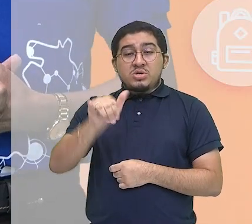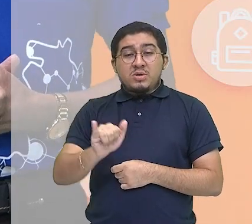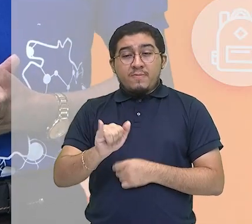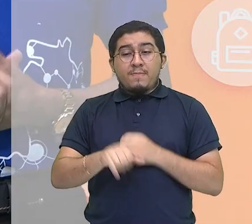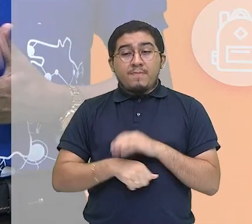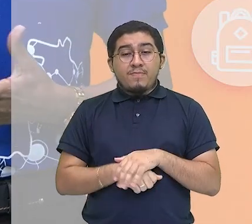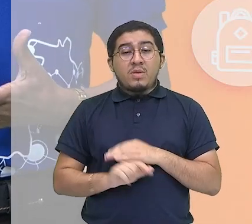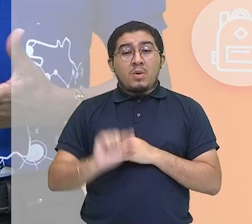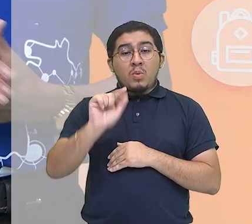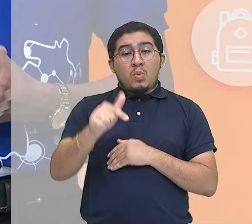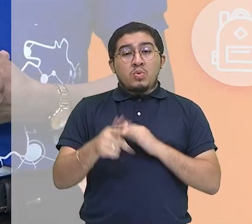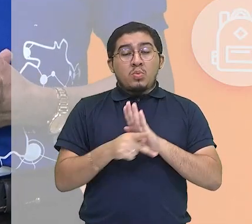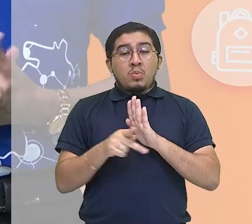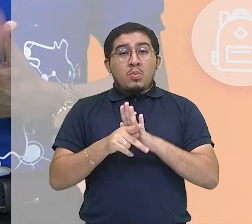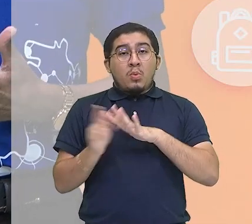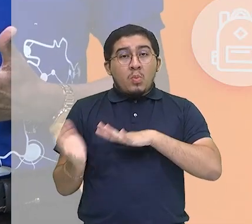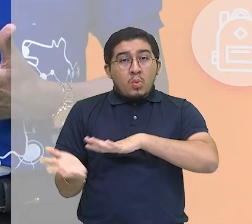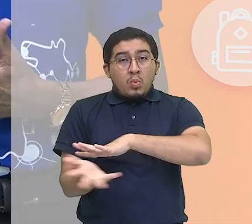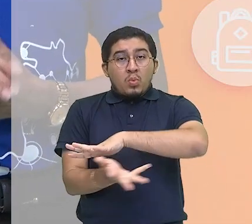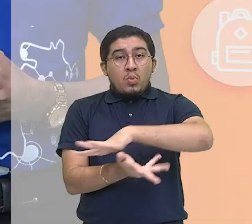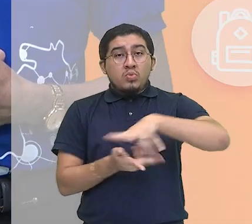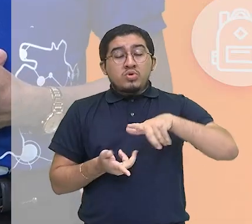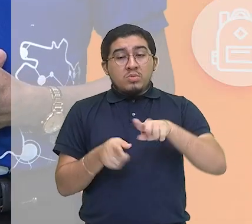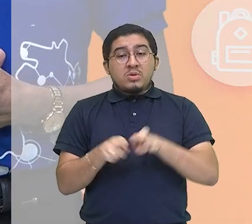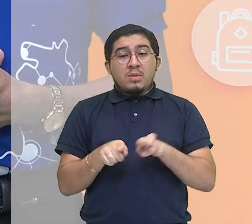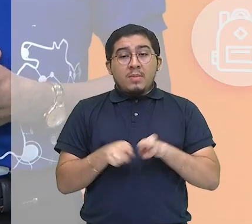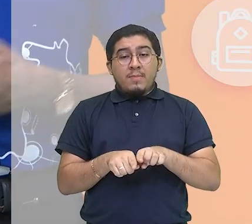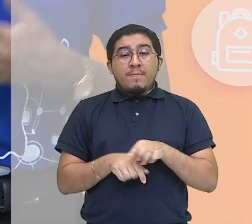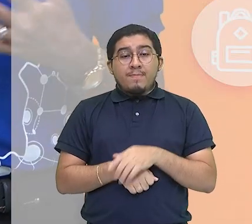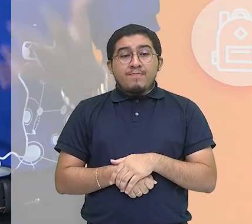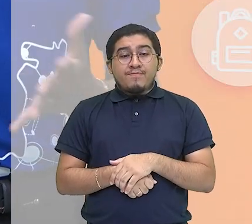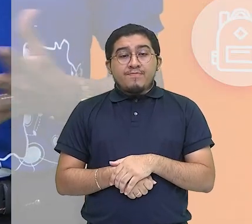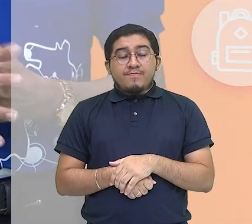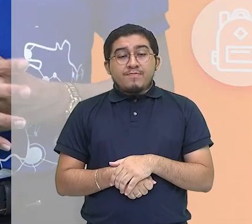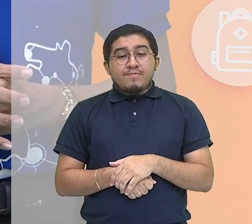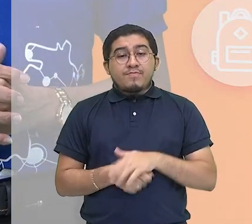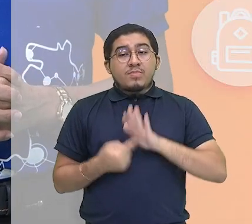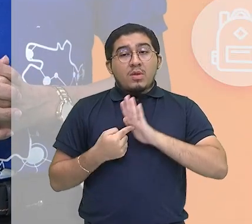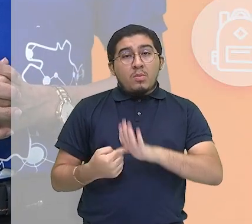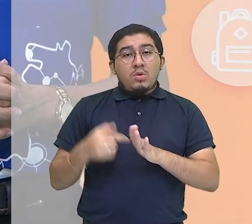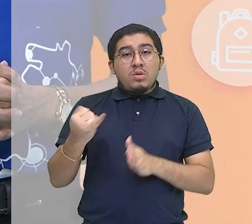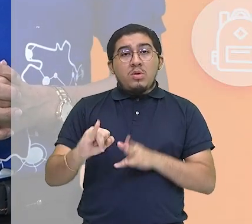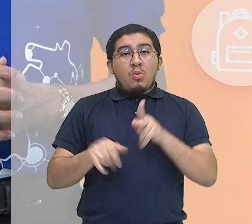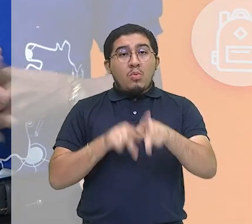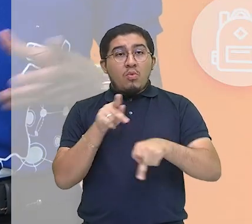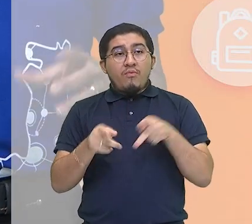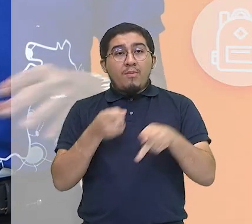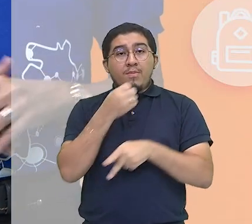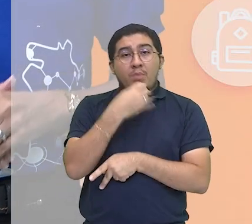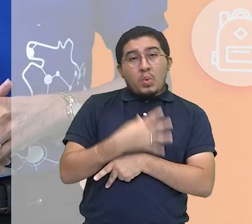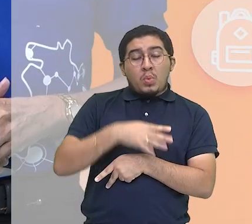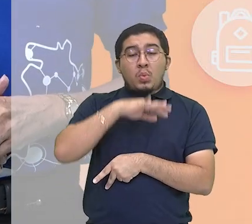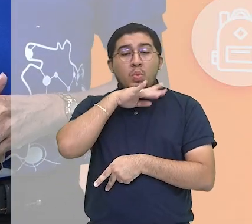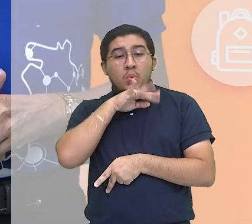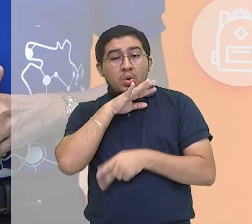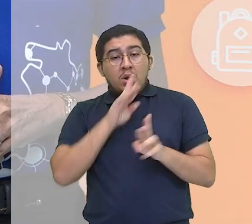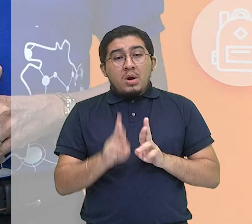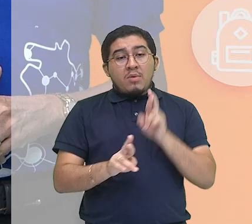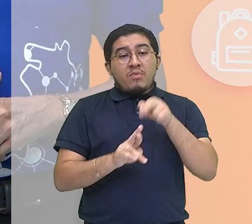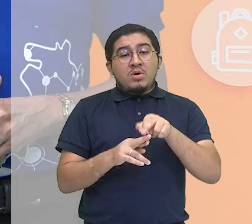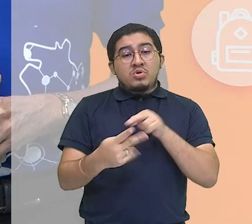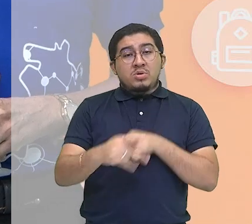índice também em escala mundial, como o IDH, que vai mostrar se a população está bem ou não com relação ao